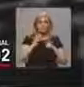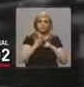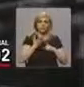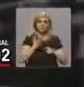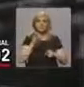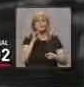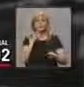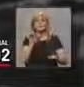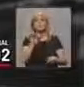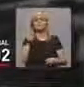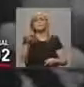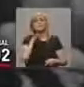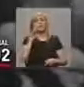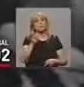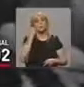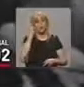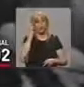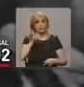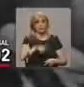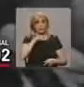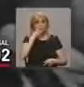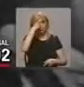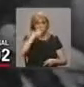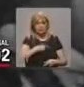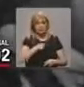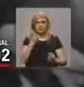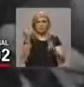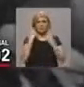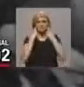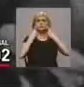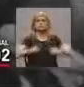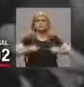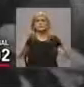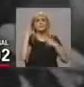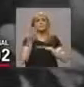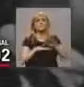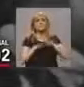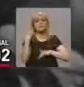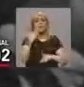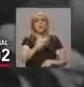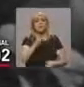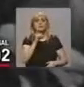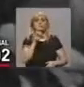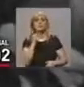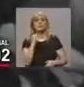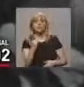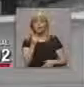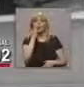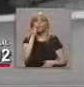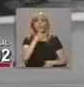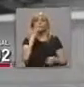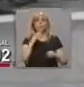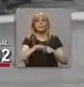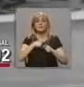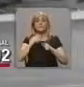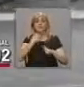Faria conta pela primeira vez em televisão esta história. O ralhete público feito em 1962 pelo homem que viria a prolongar